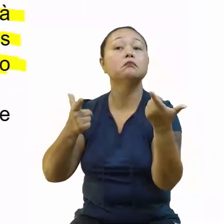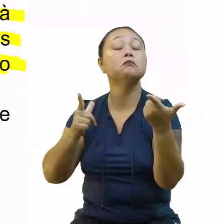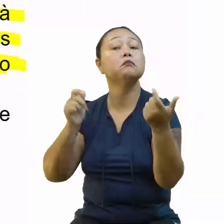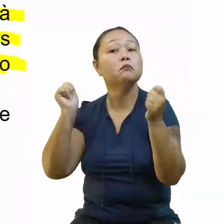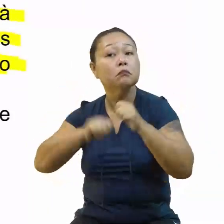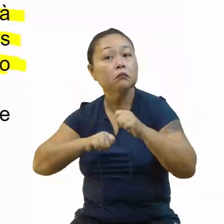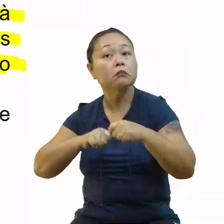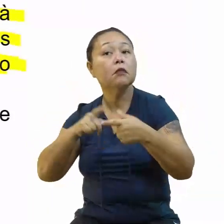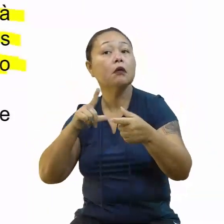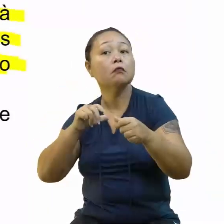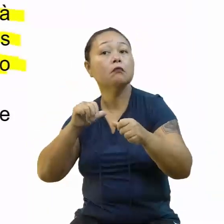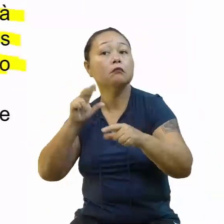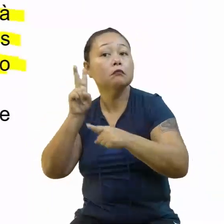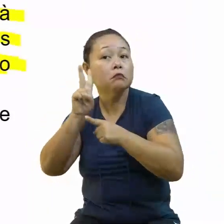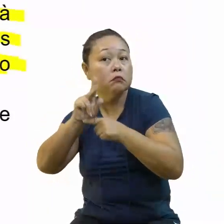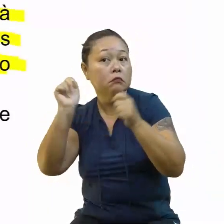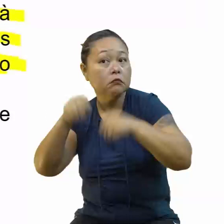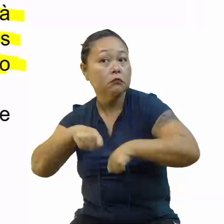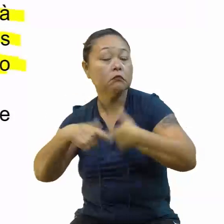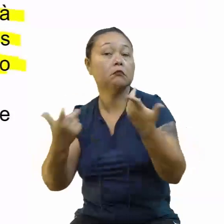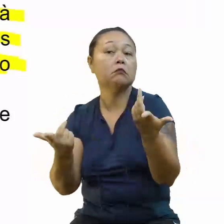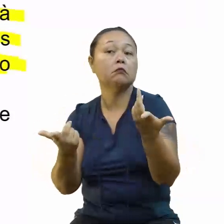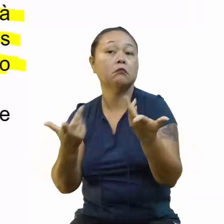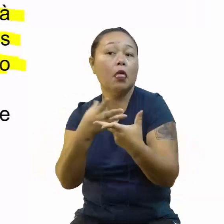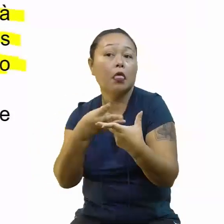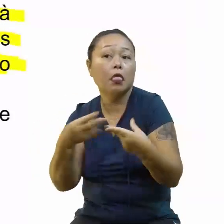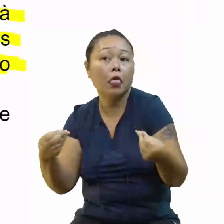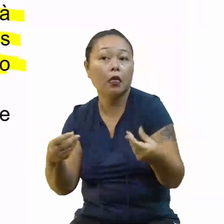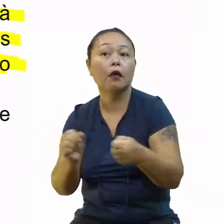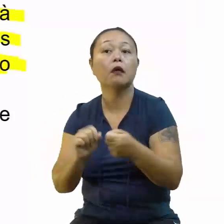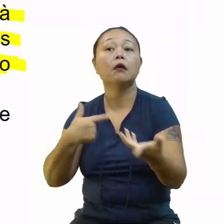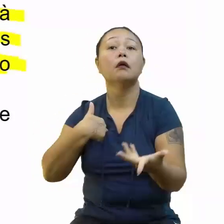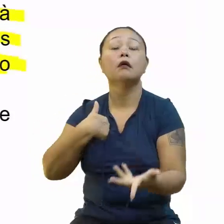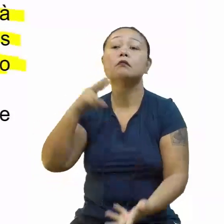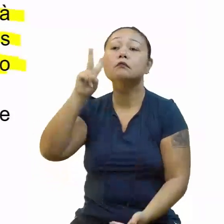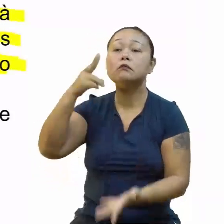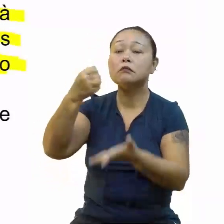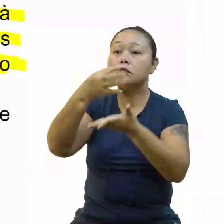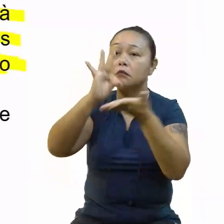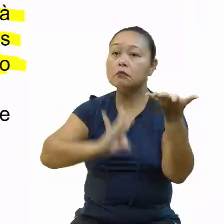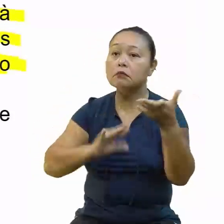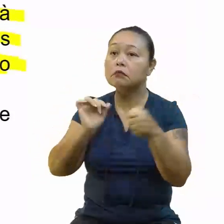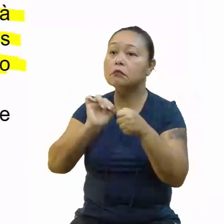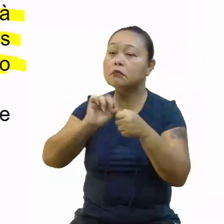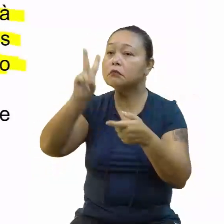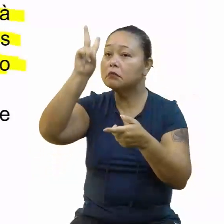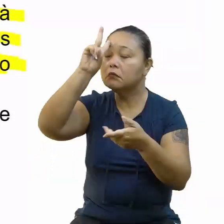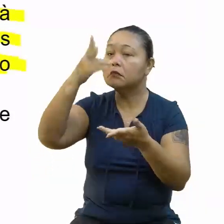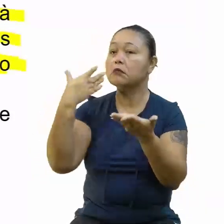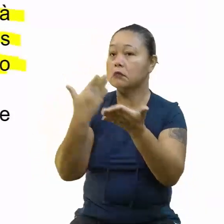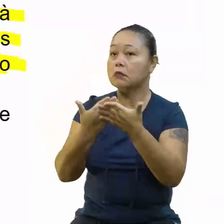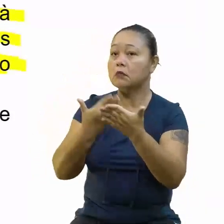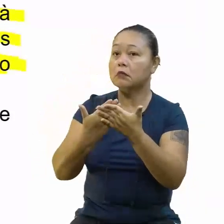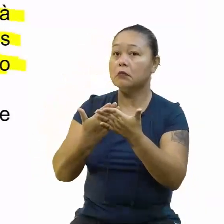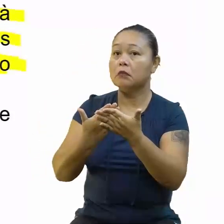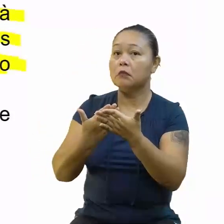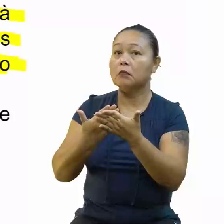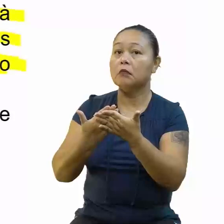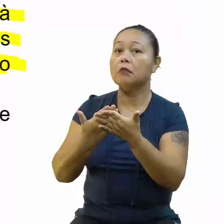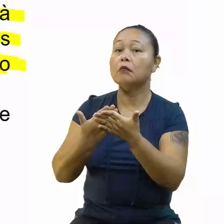doenças reversíveis. Lembra lá do nosso texto? Eu coloquei lá no texto, na nossa aula, que